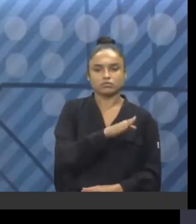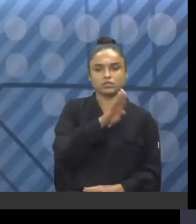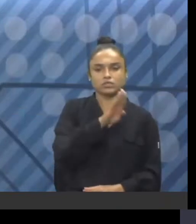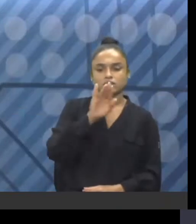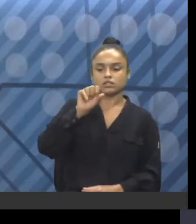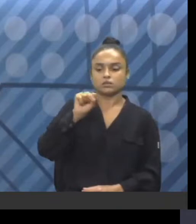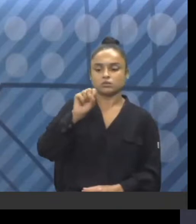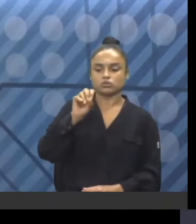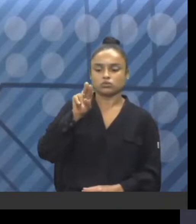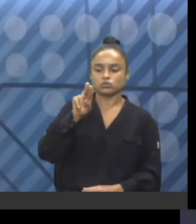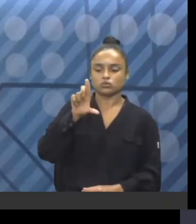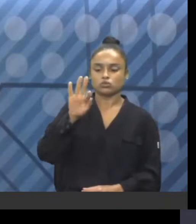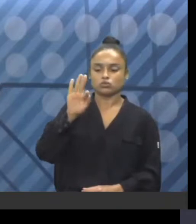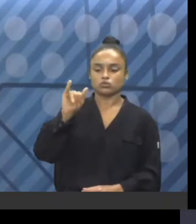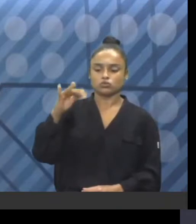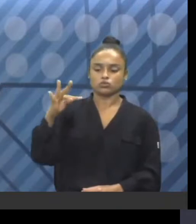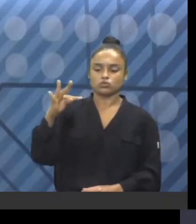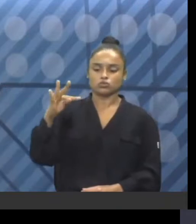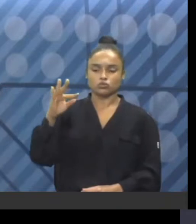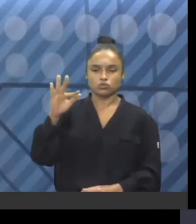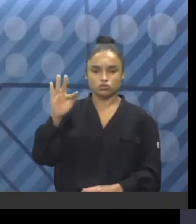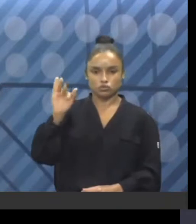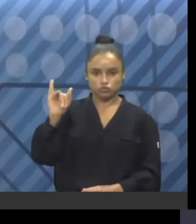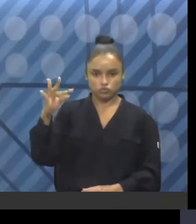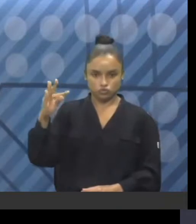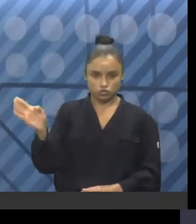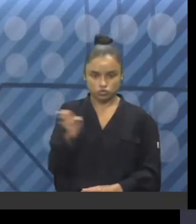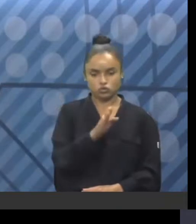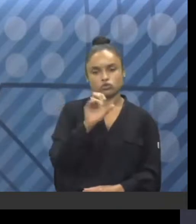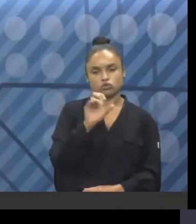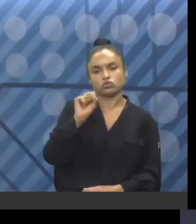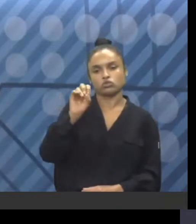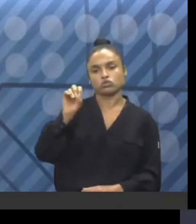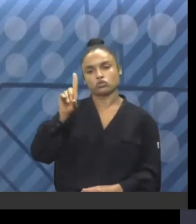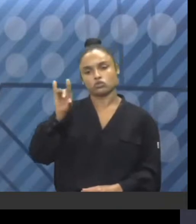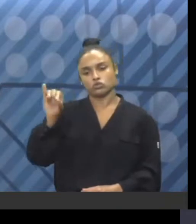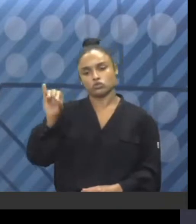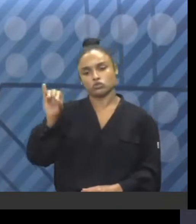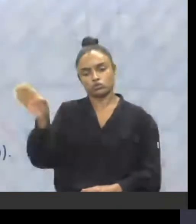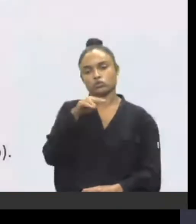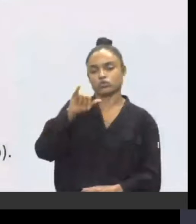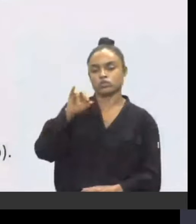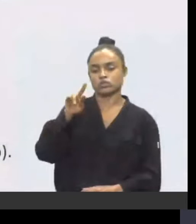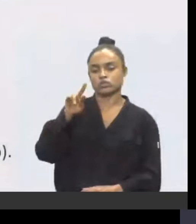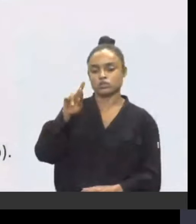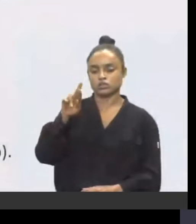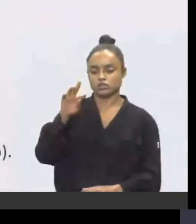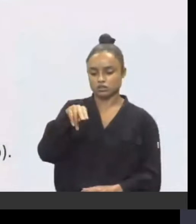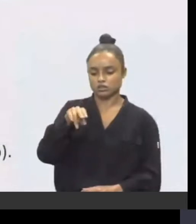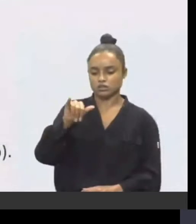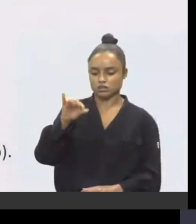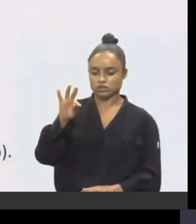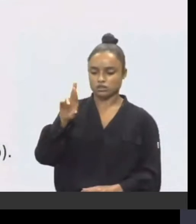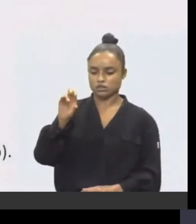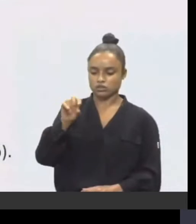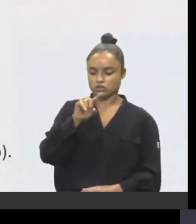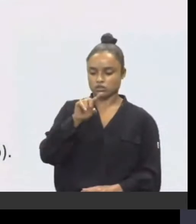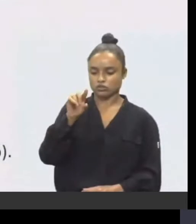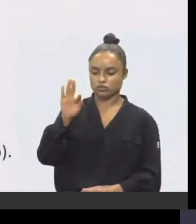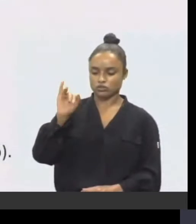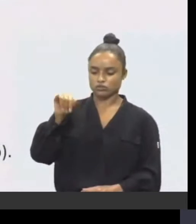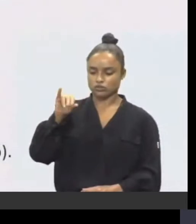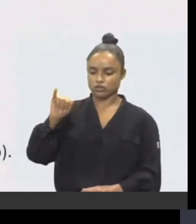sódio, e nós vamos falar também sobre o preparo da solução de 2,4 de nitrofenilhidrazina. Então, começando pela solução